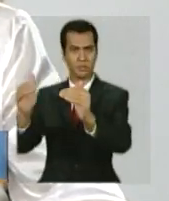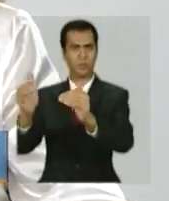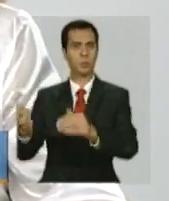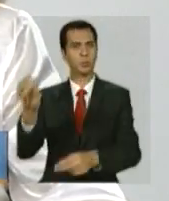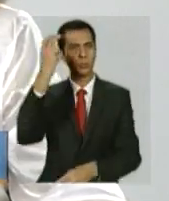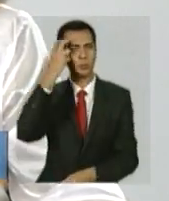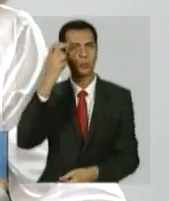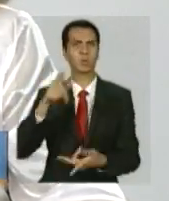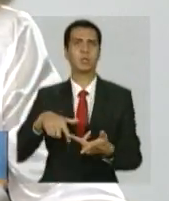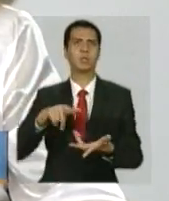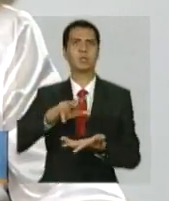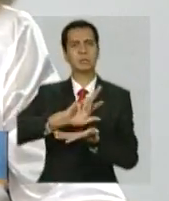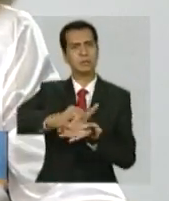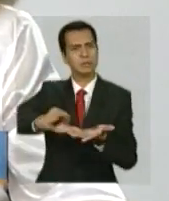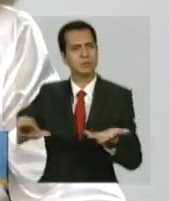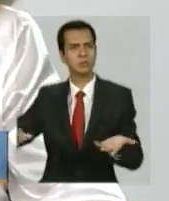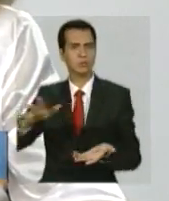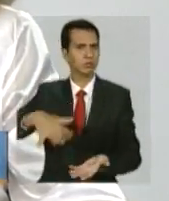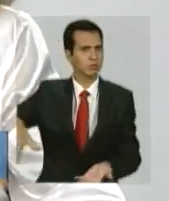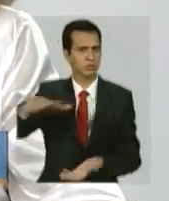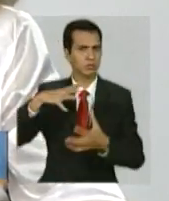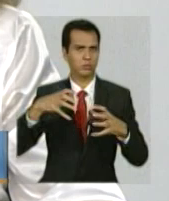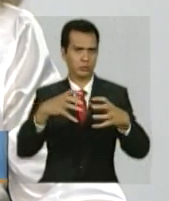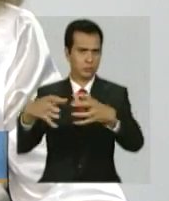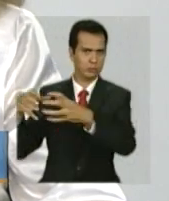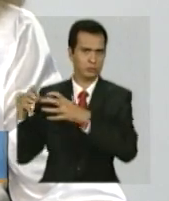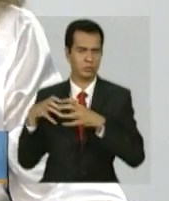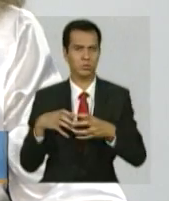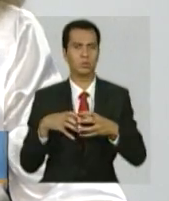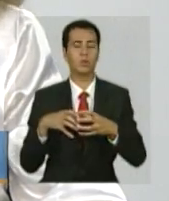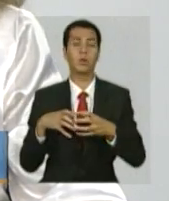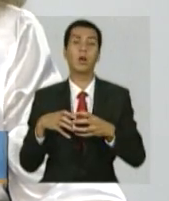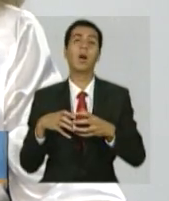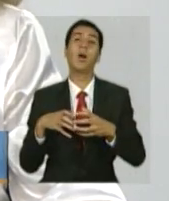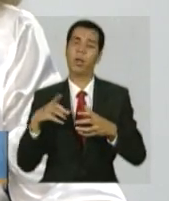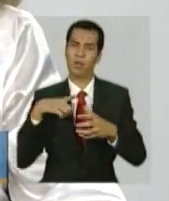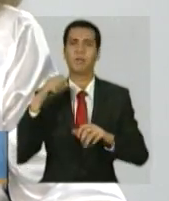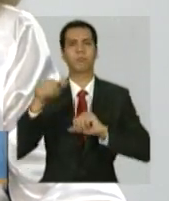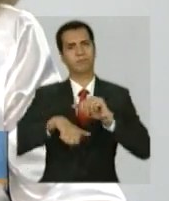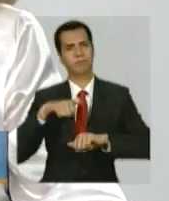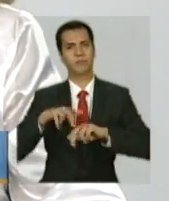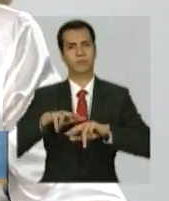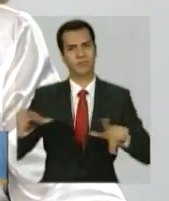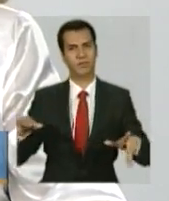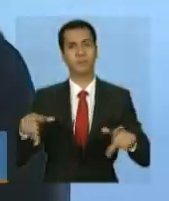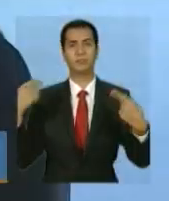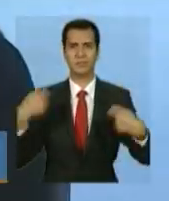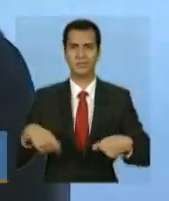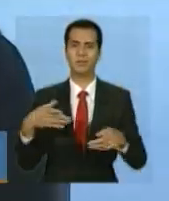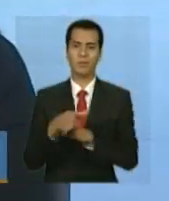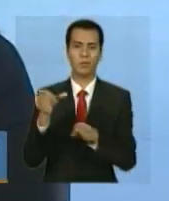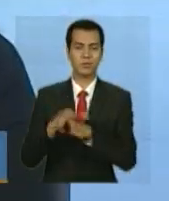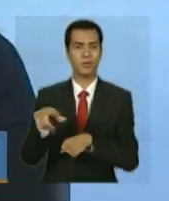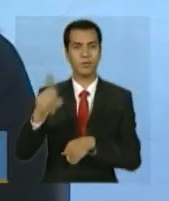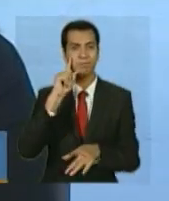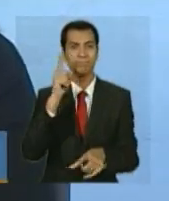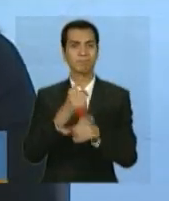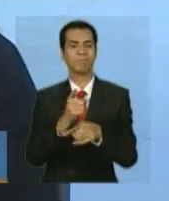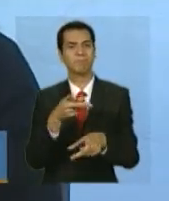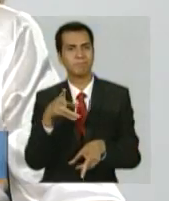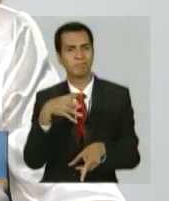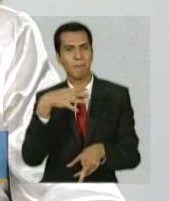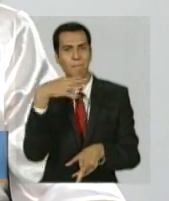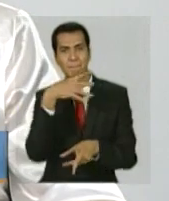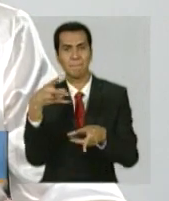às especificidades dessas populações é que tem que ser alertado e orientado esse entrevistador. Eu